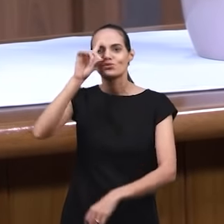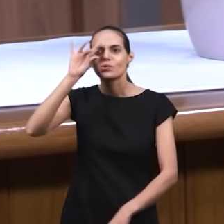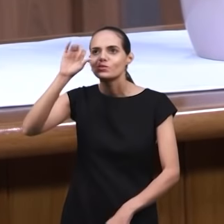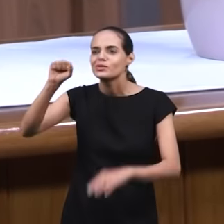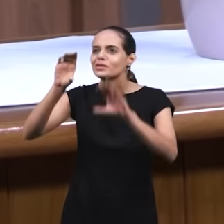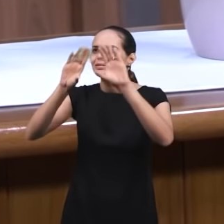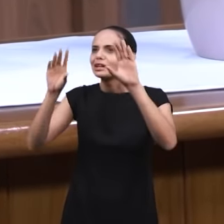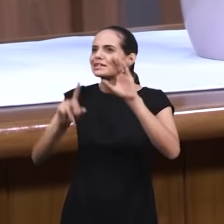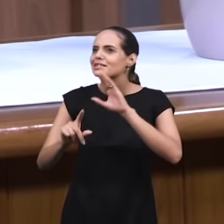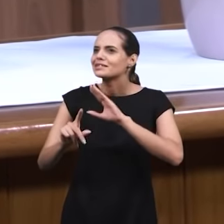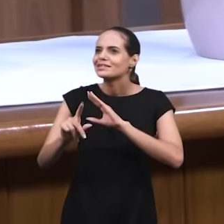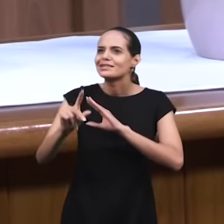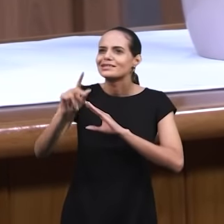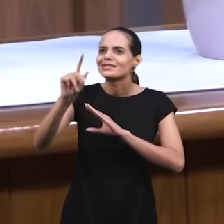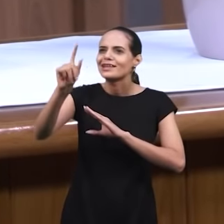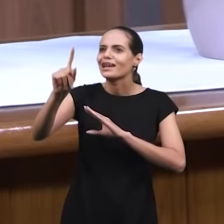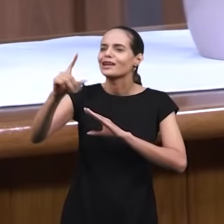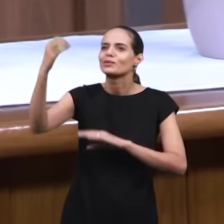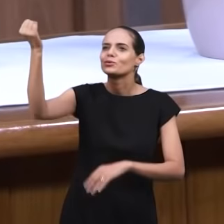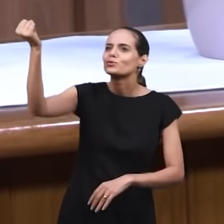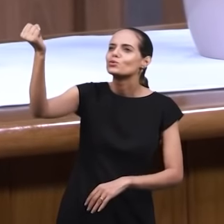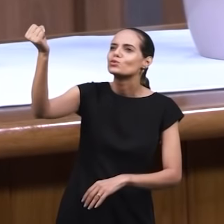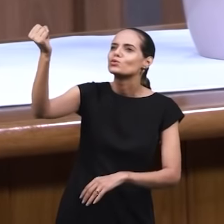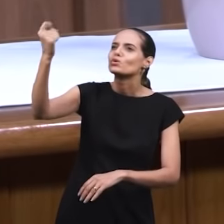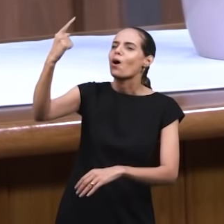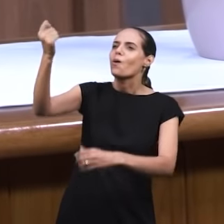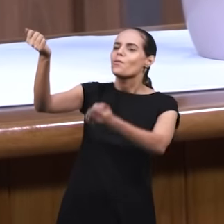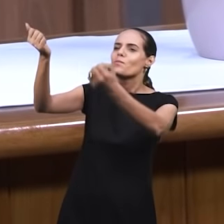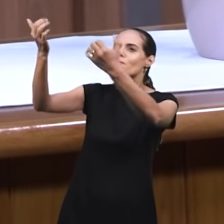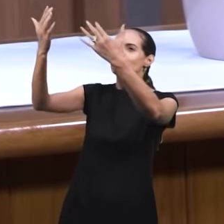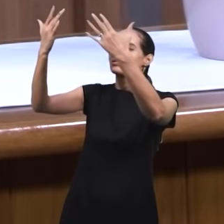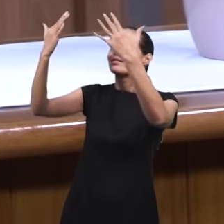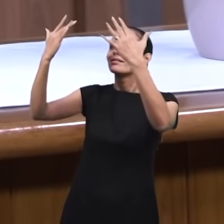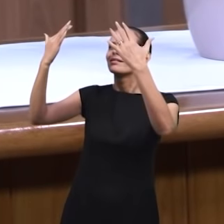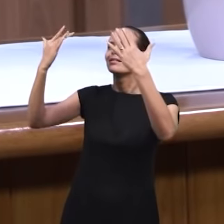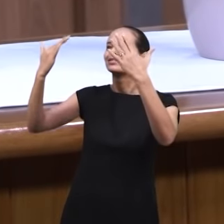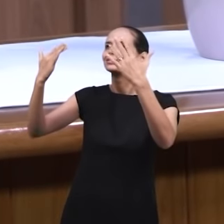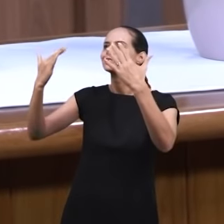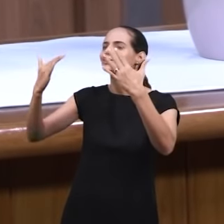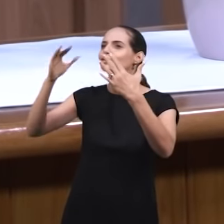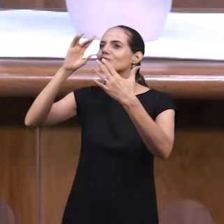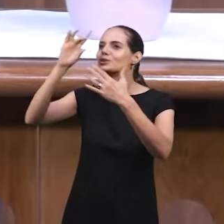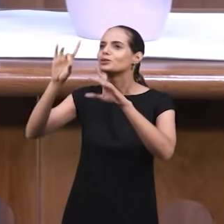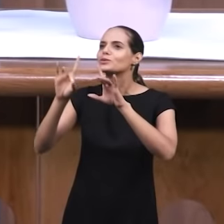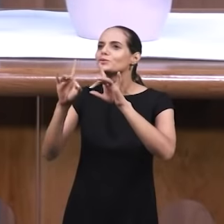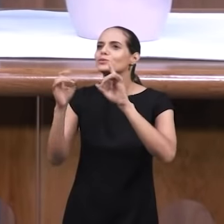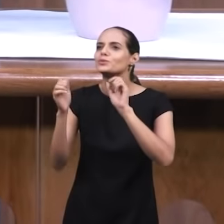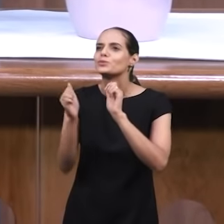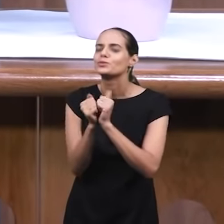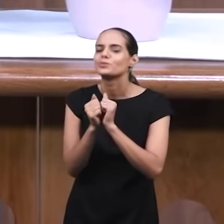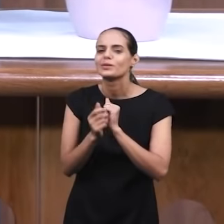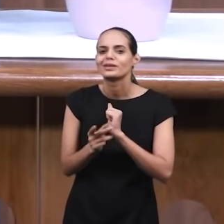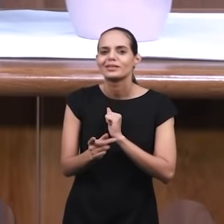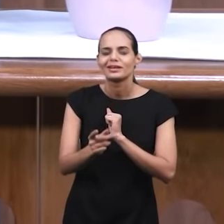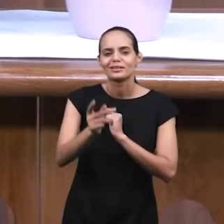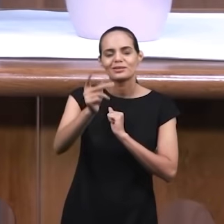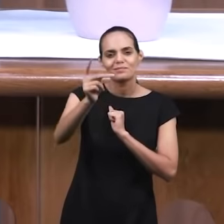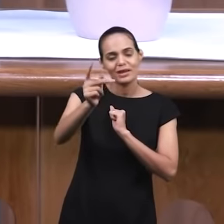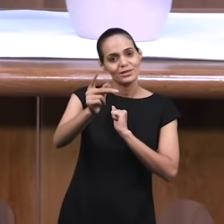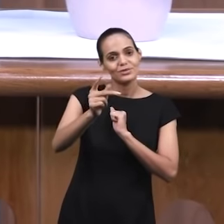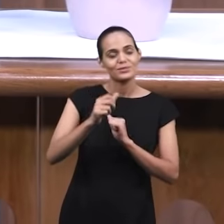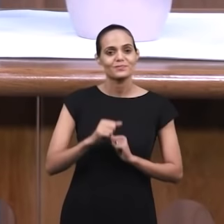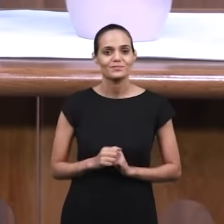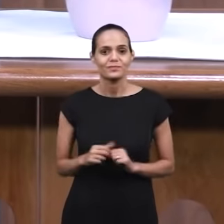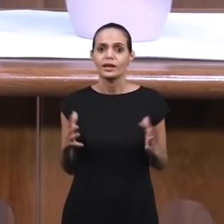risonho, de sol brilhante, da presença de Deus eternamente conosco. O que é notável, portanto,